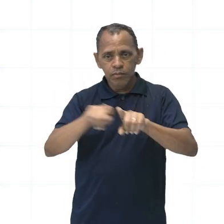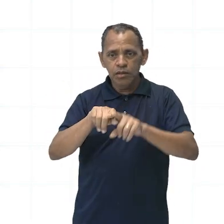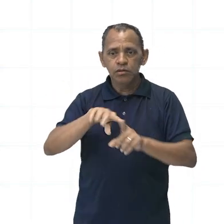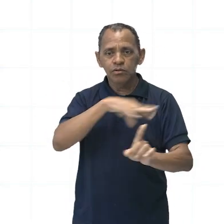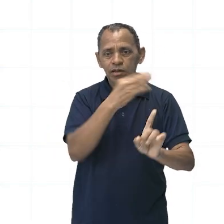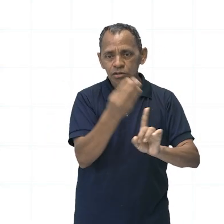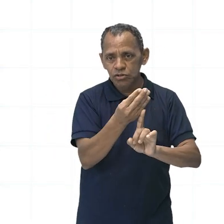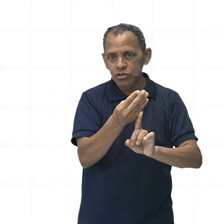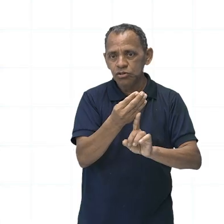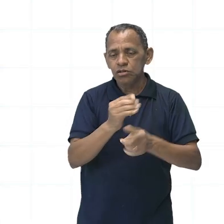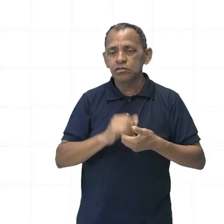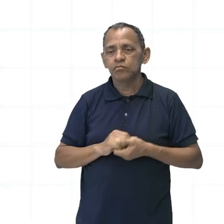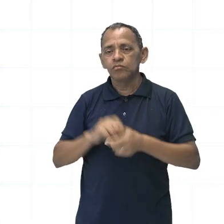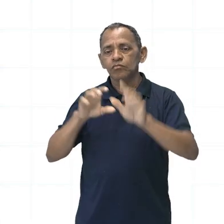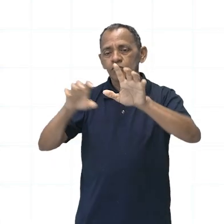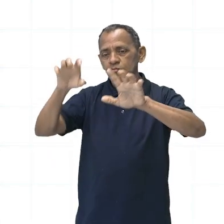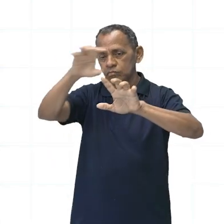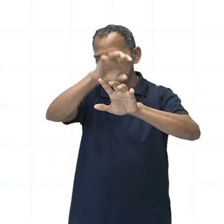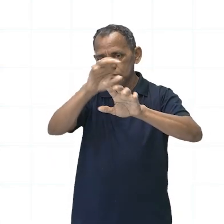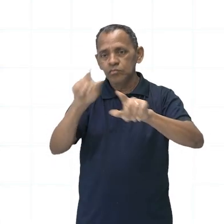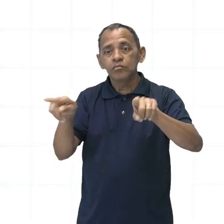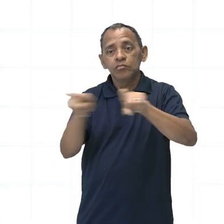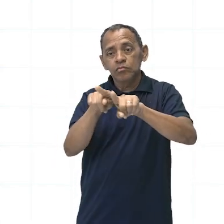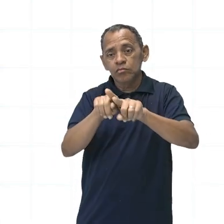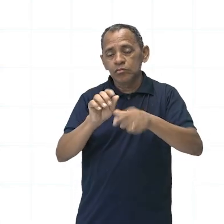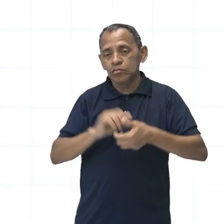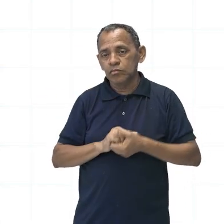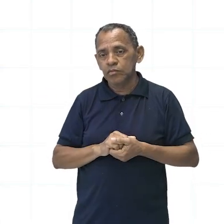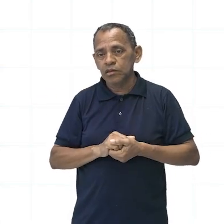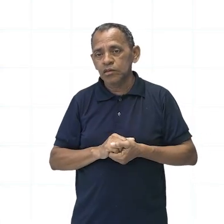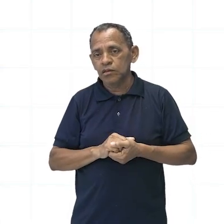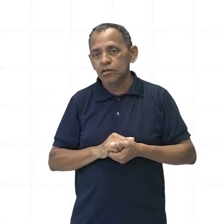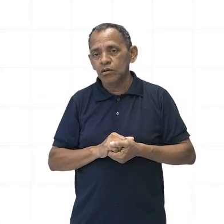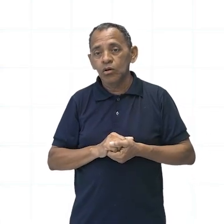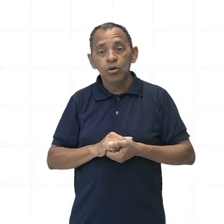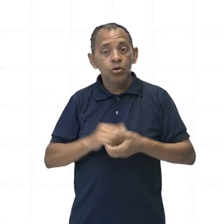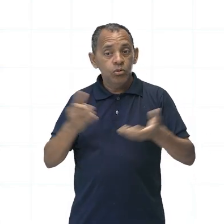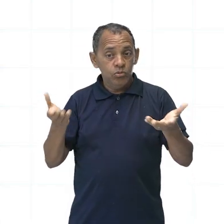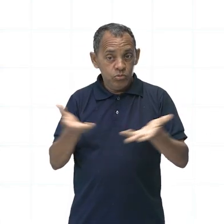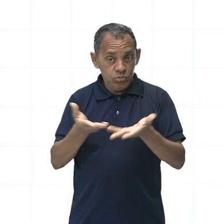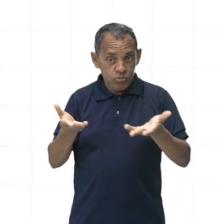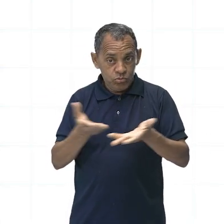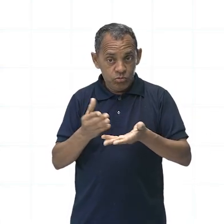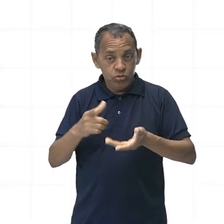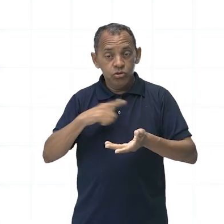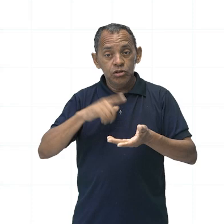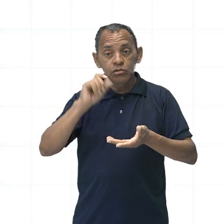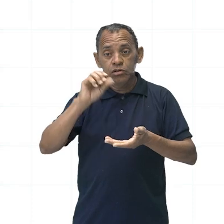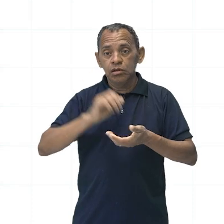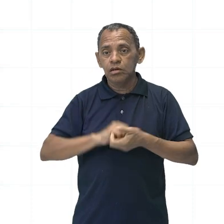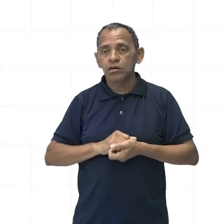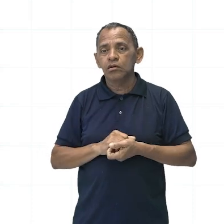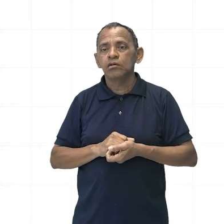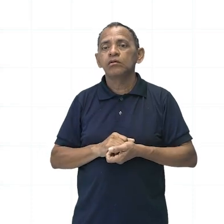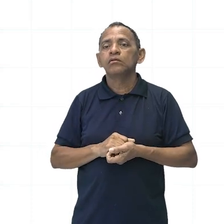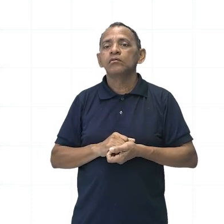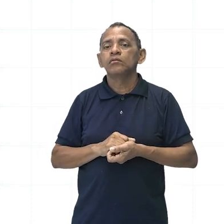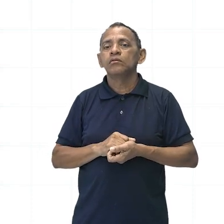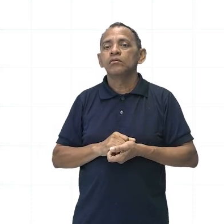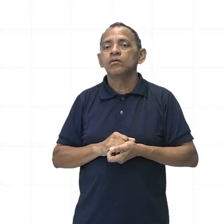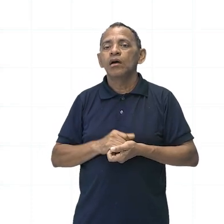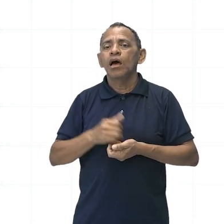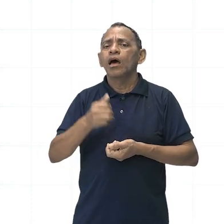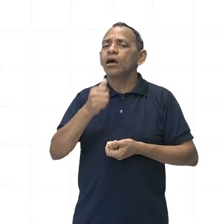suas regionalidades também. Então, e hoje nós temos ainda